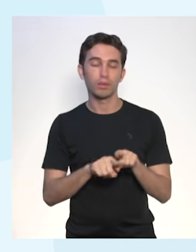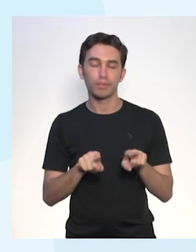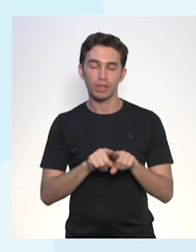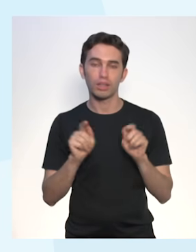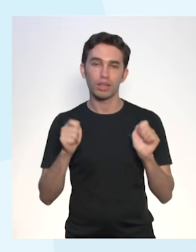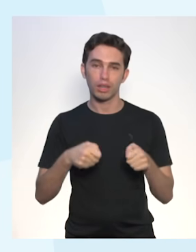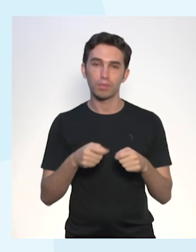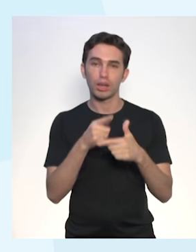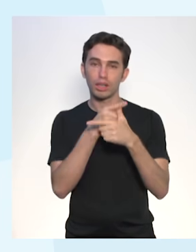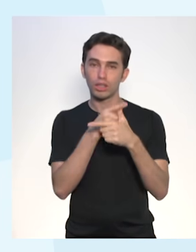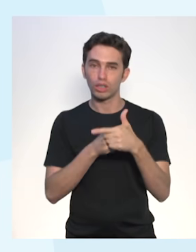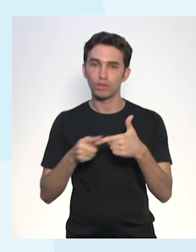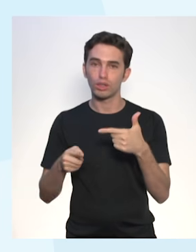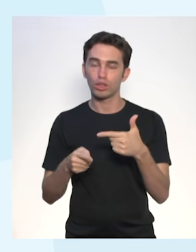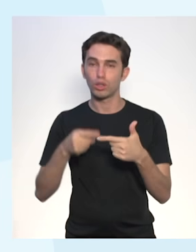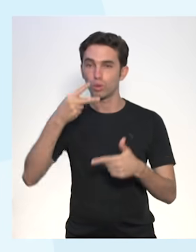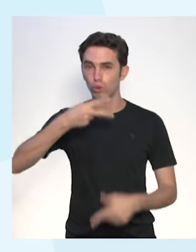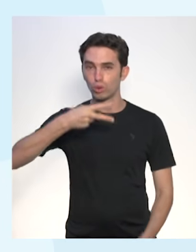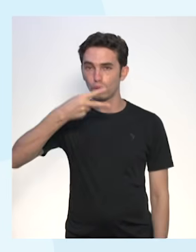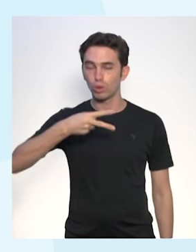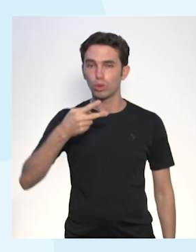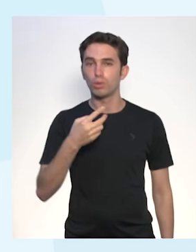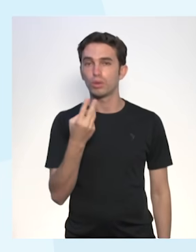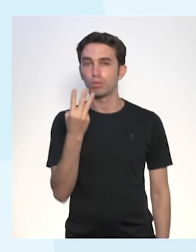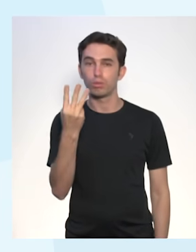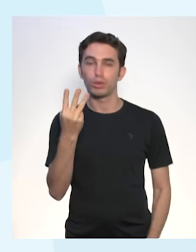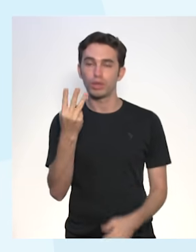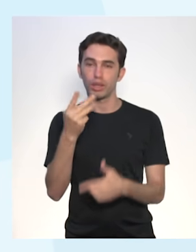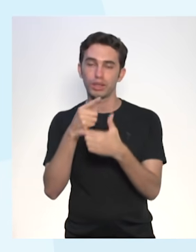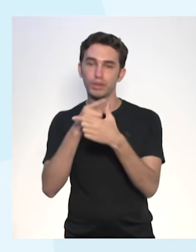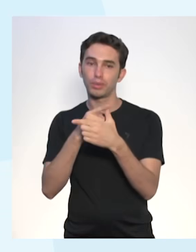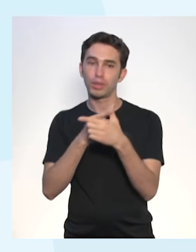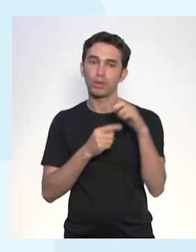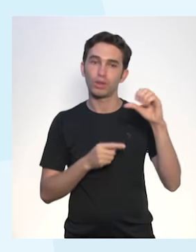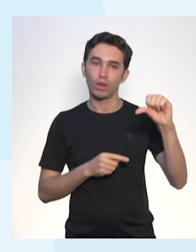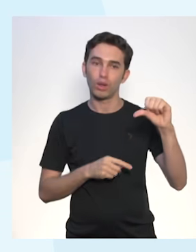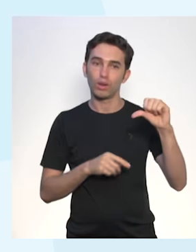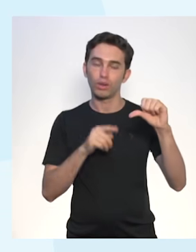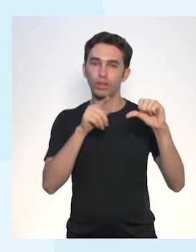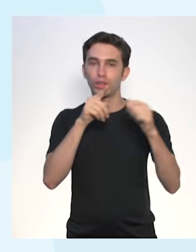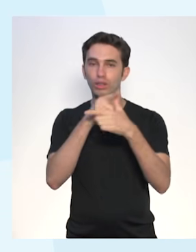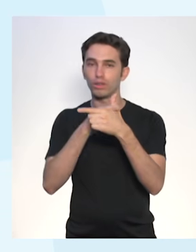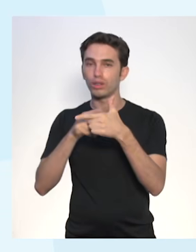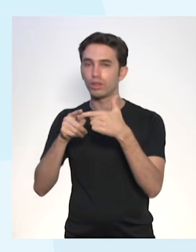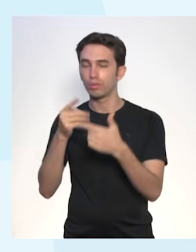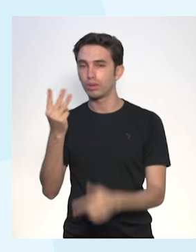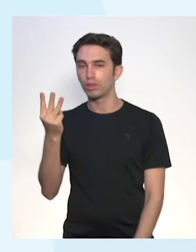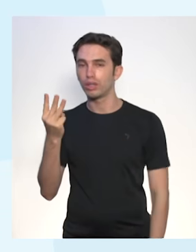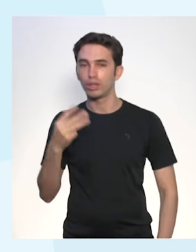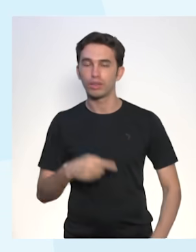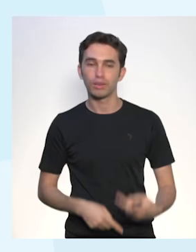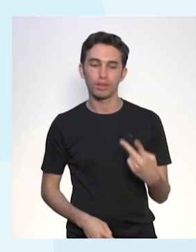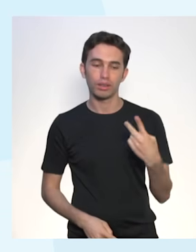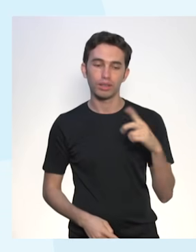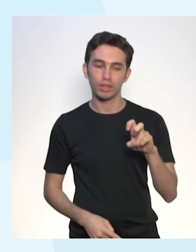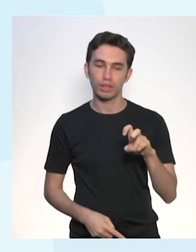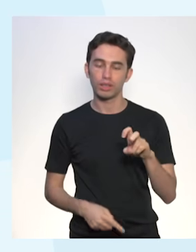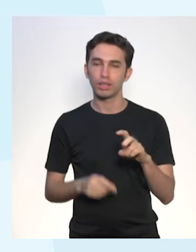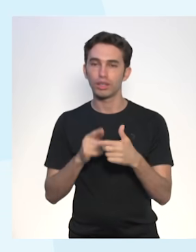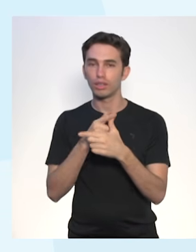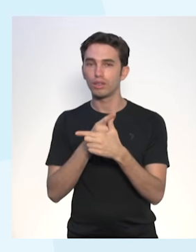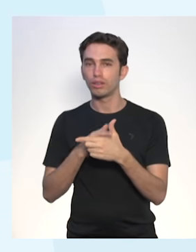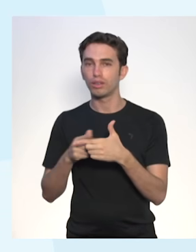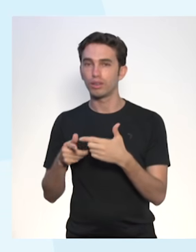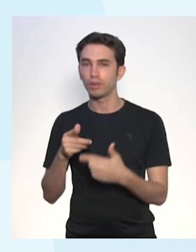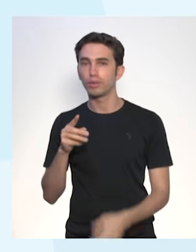9 quanto 15 por 3. E ficaria dessa forma, né? Olha lá. Sim. Dividido por 3, tanto 9 quanto